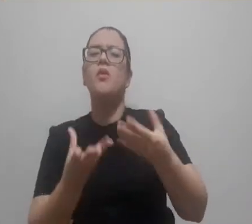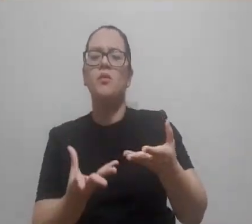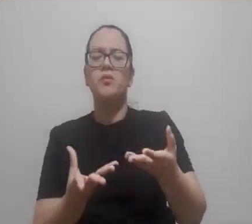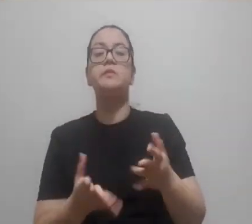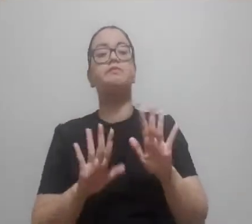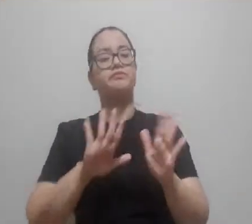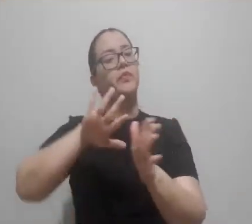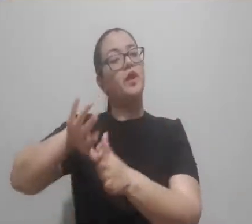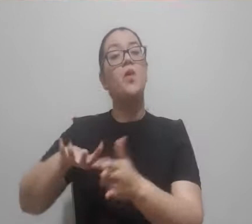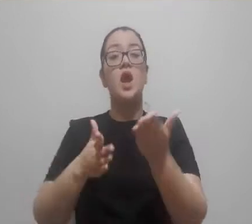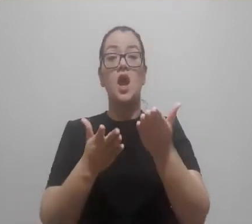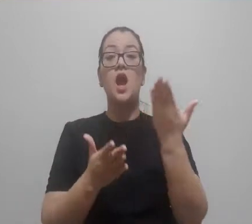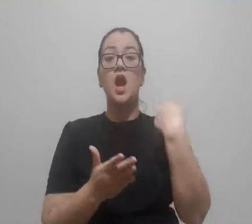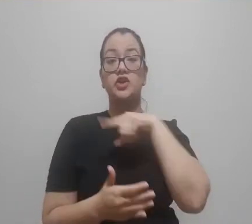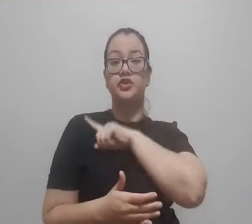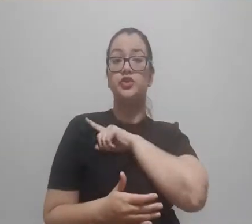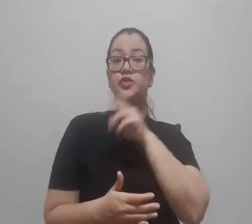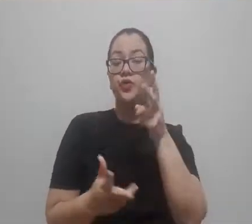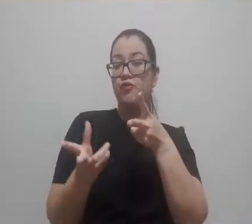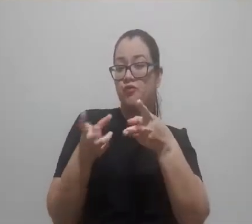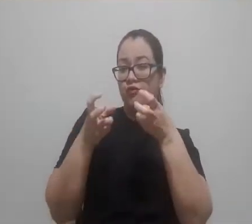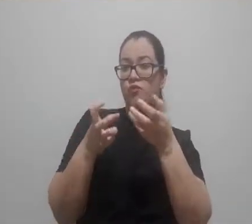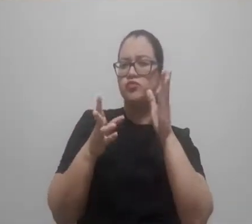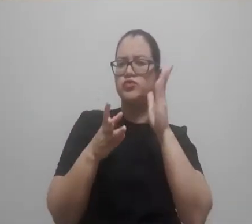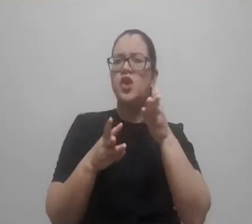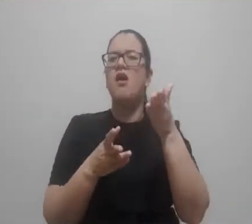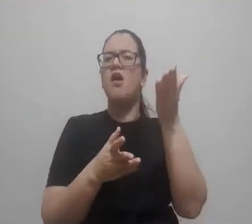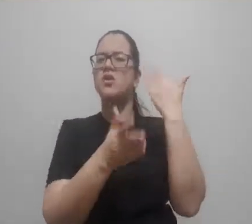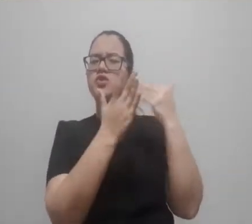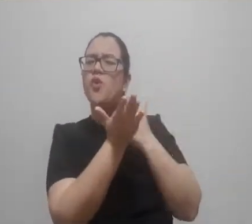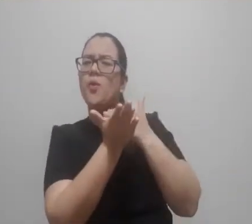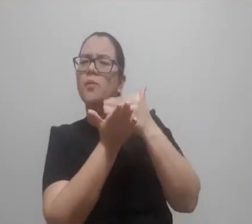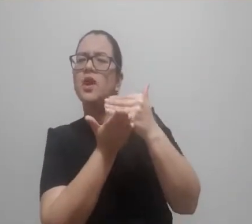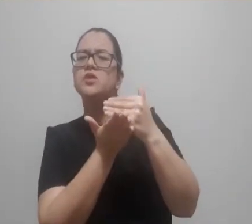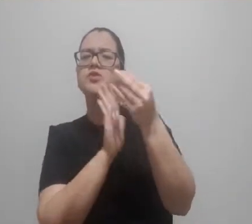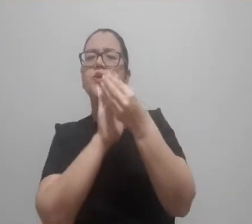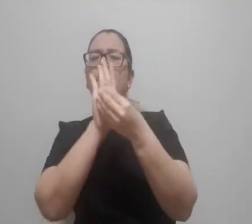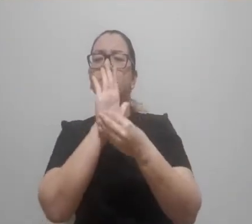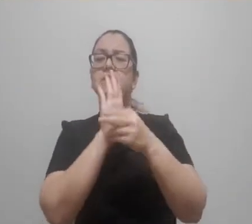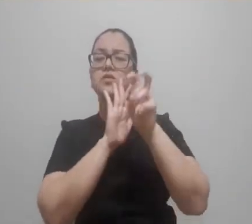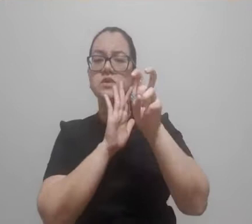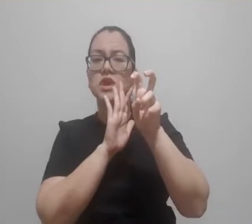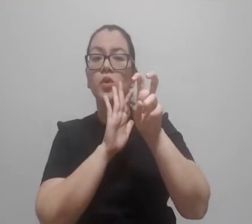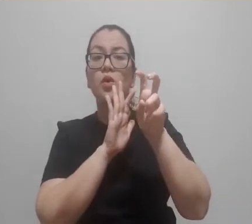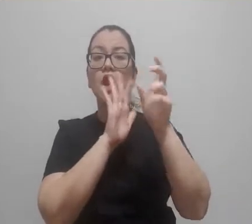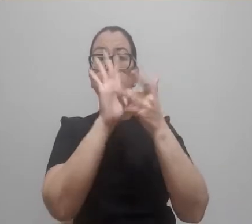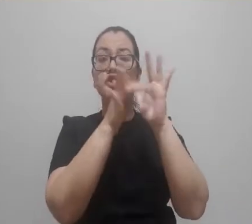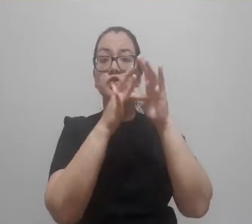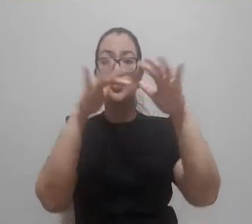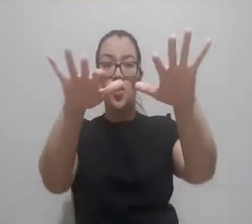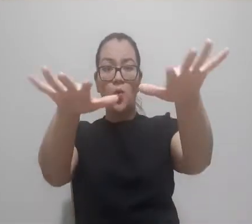reúne ali toda aquela multidão, especificamente os seus discípulos, e ele começa falando